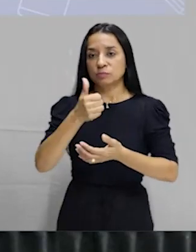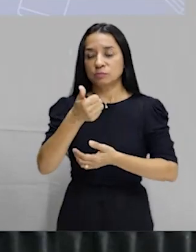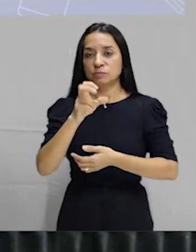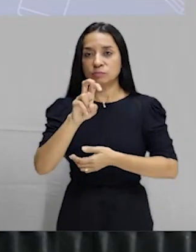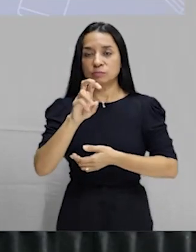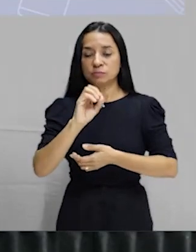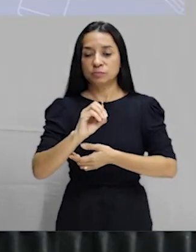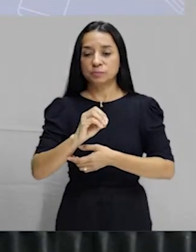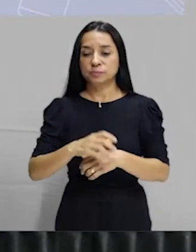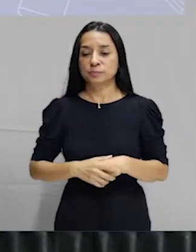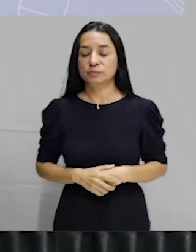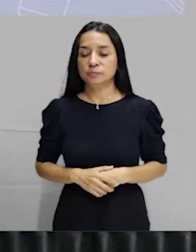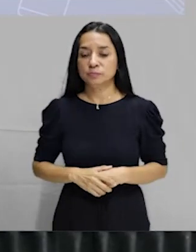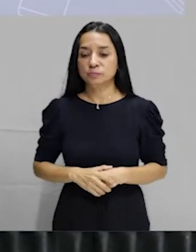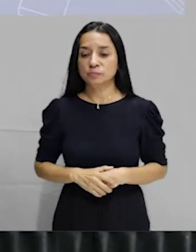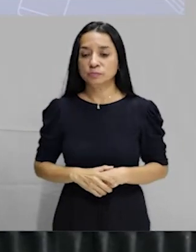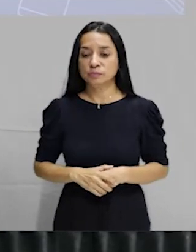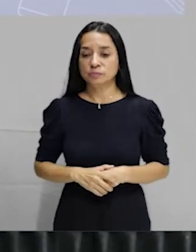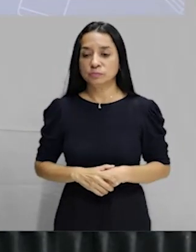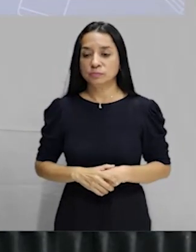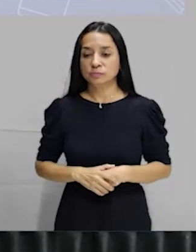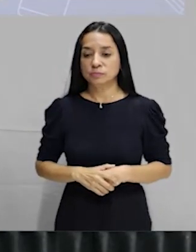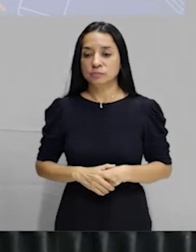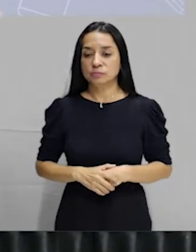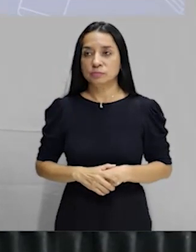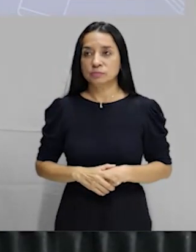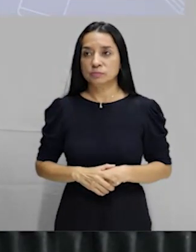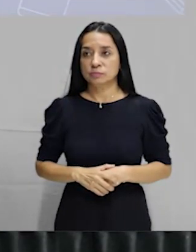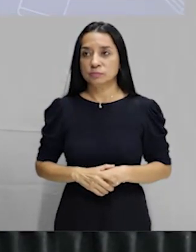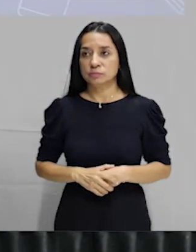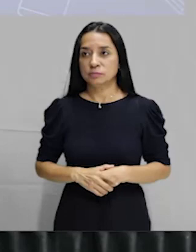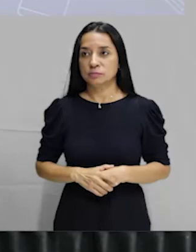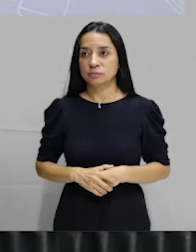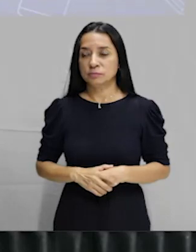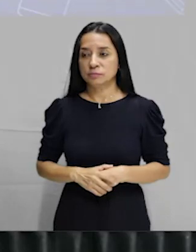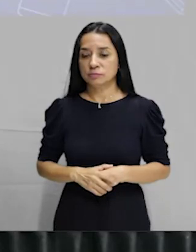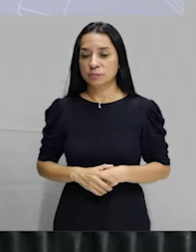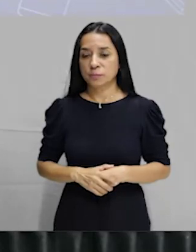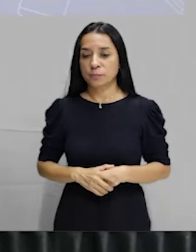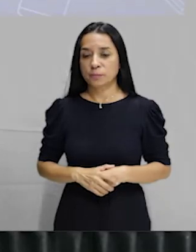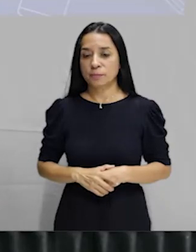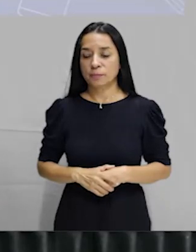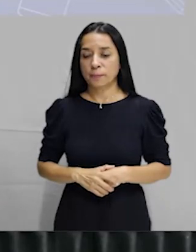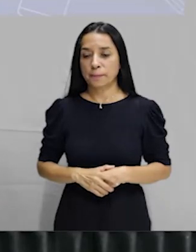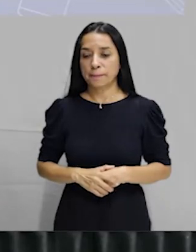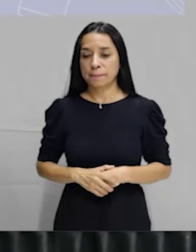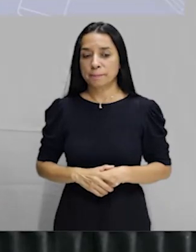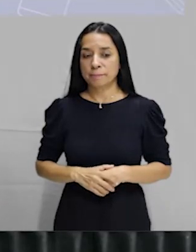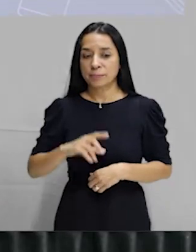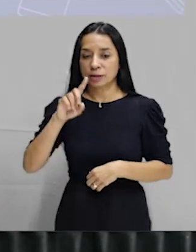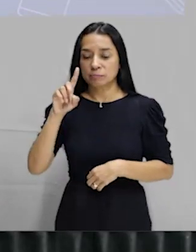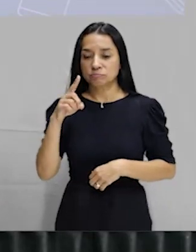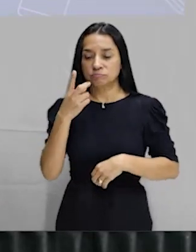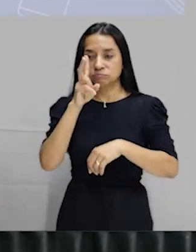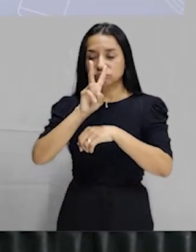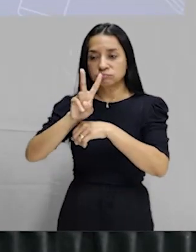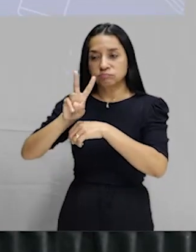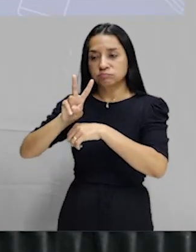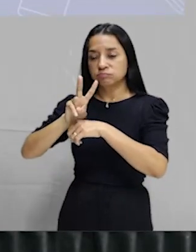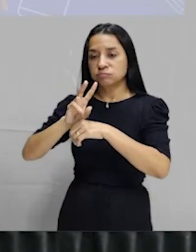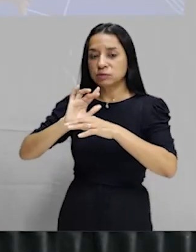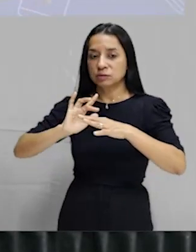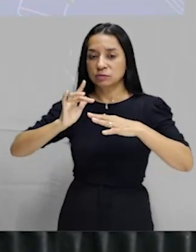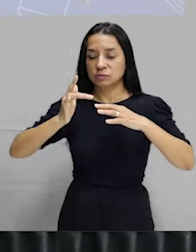150. Deixa eu só, tá, me perdi, deixa eu me achar. Após monitoramento das redes sociais desses